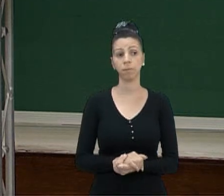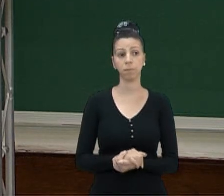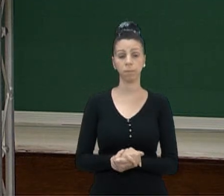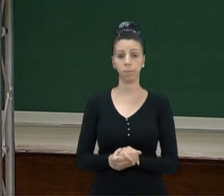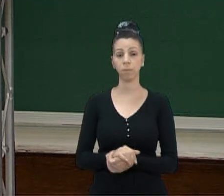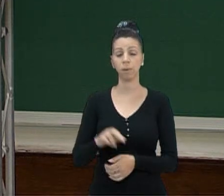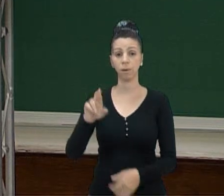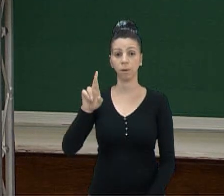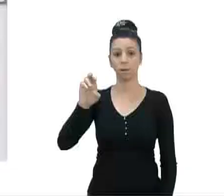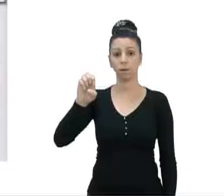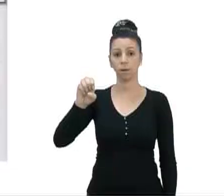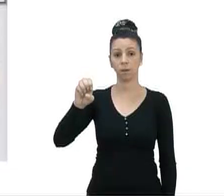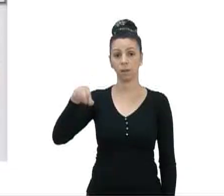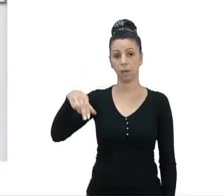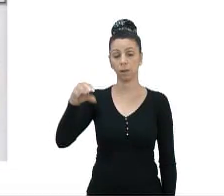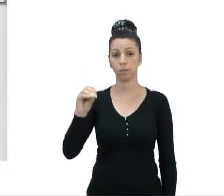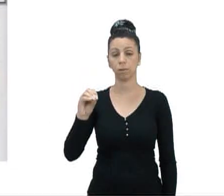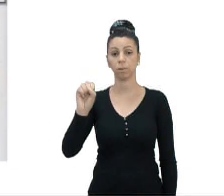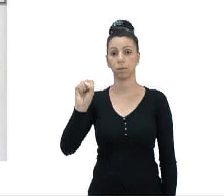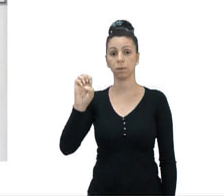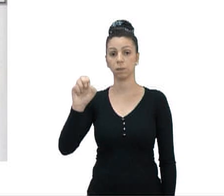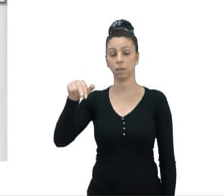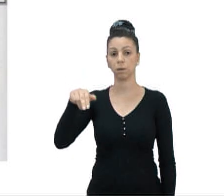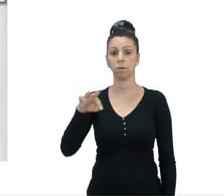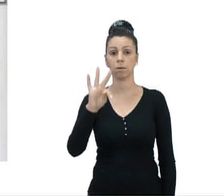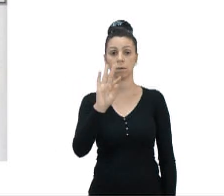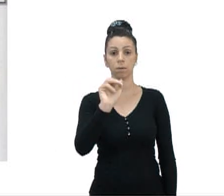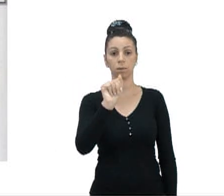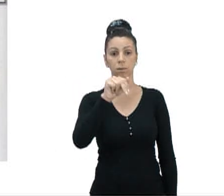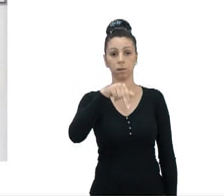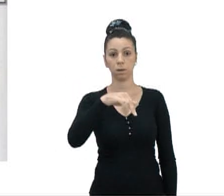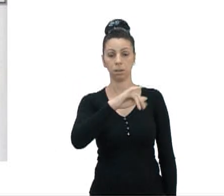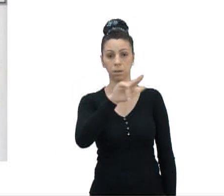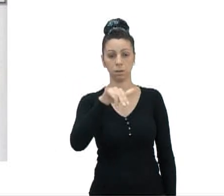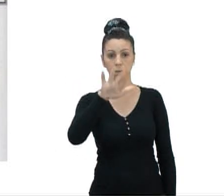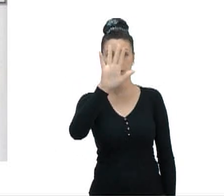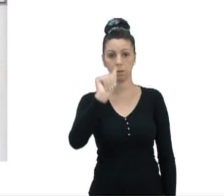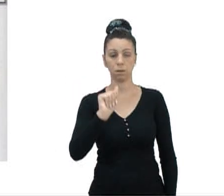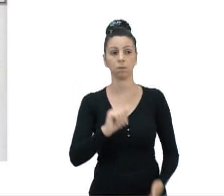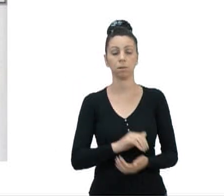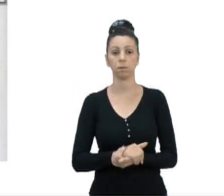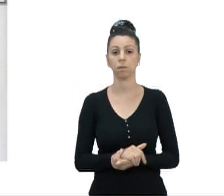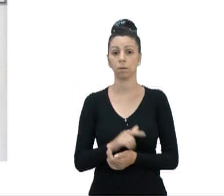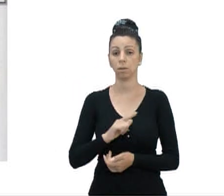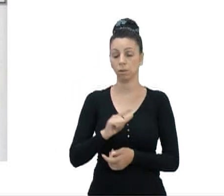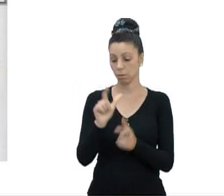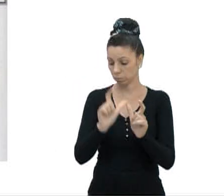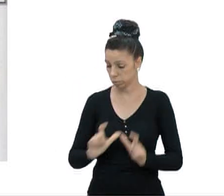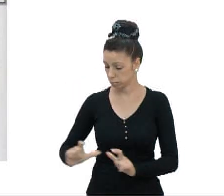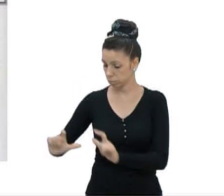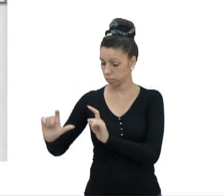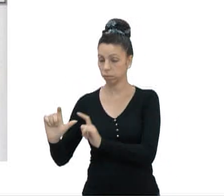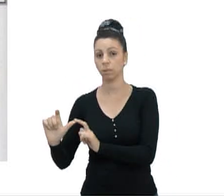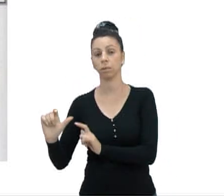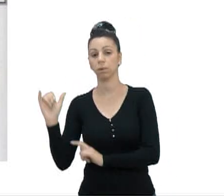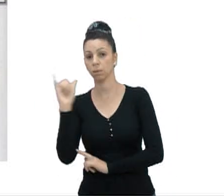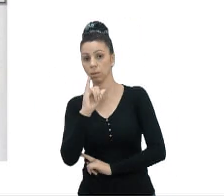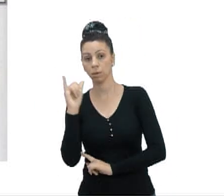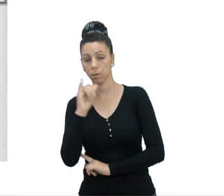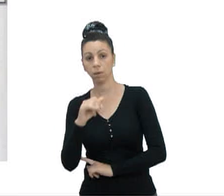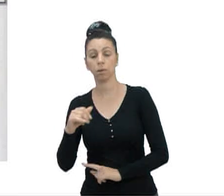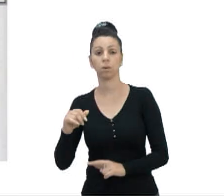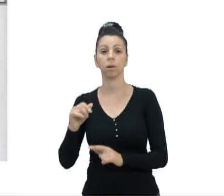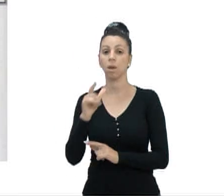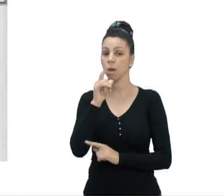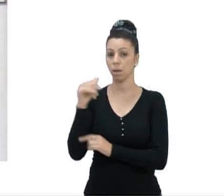O Reno, o Sena, o Tâmisa. Depois ali na porção mais da Península Itálica, nós vamos ter o rio Pó, que